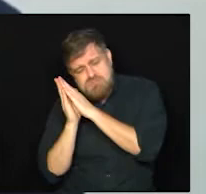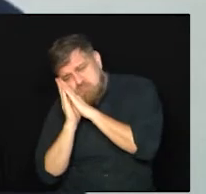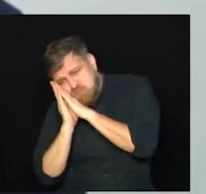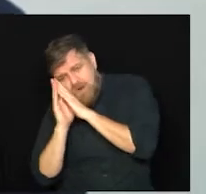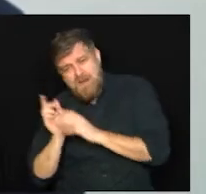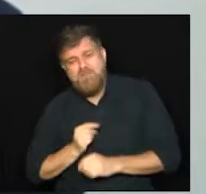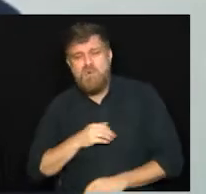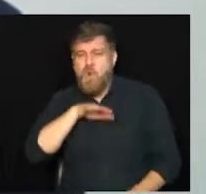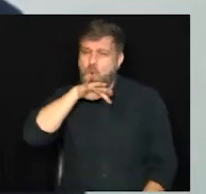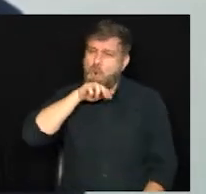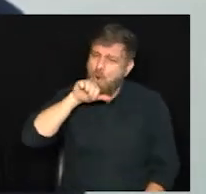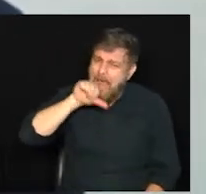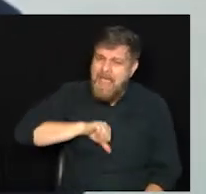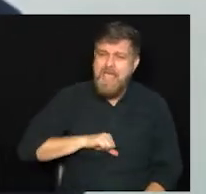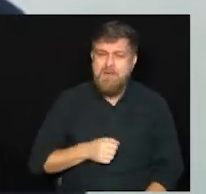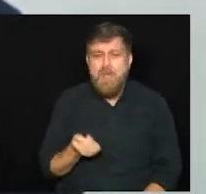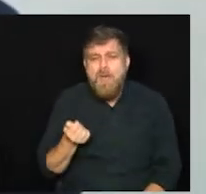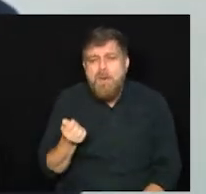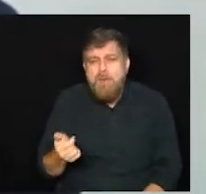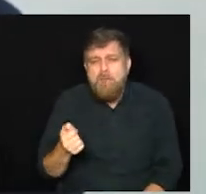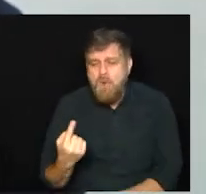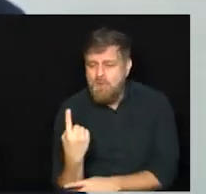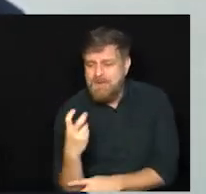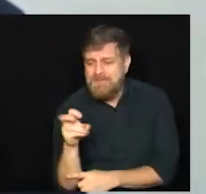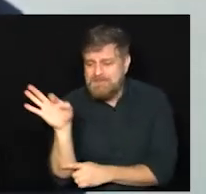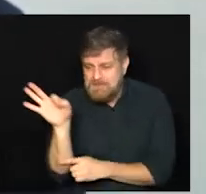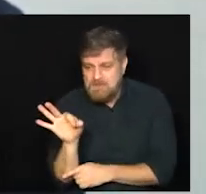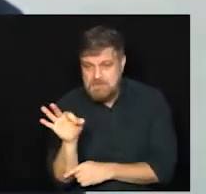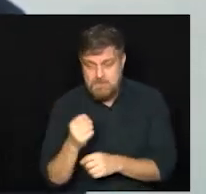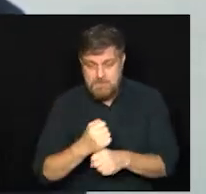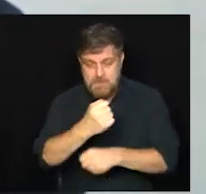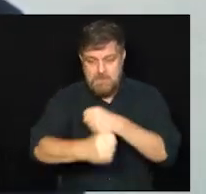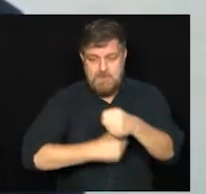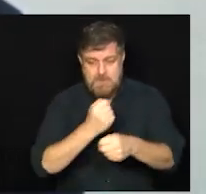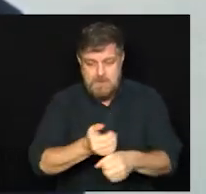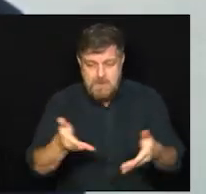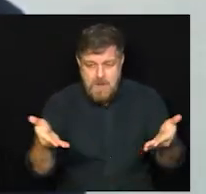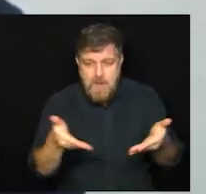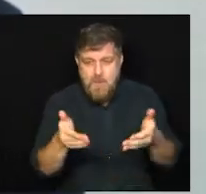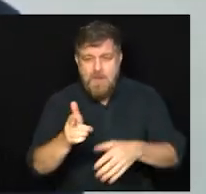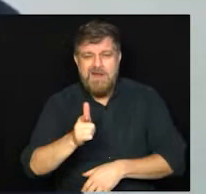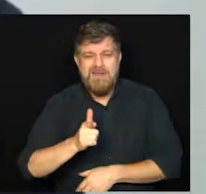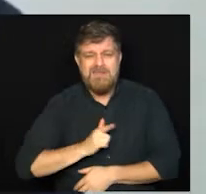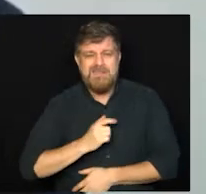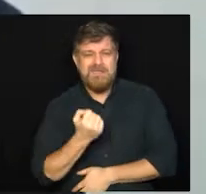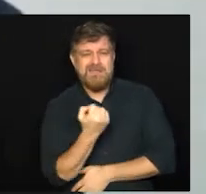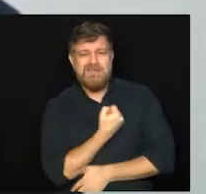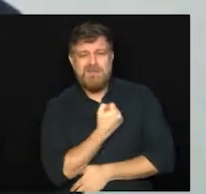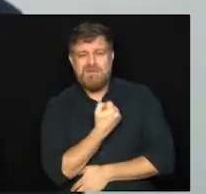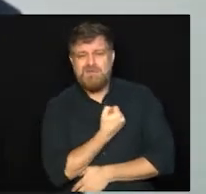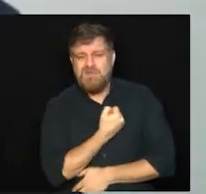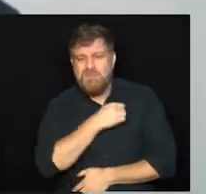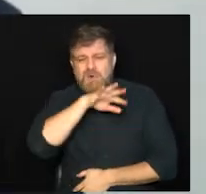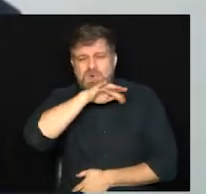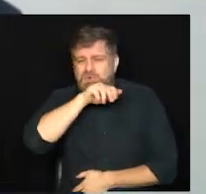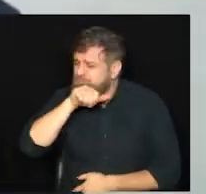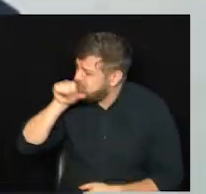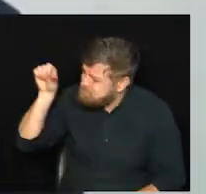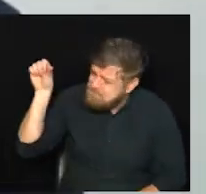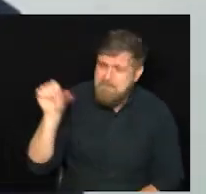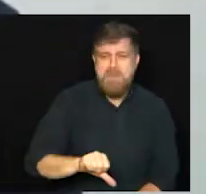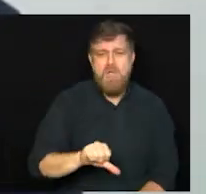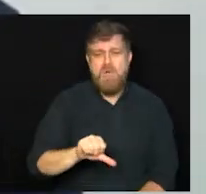E esse ano de 2021, a gente tem números piores do